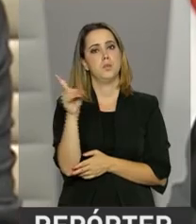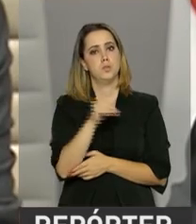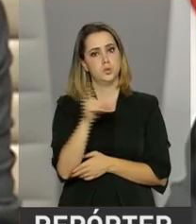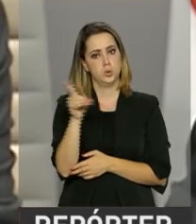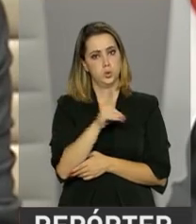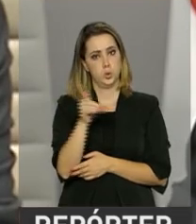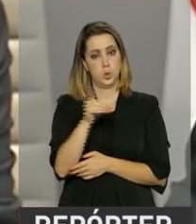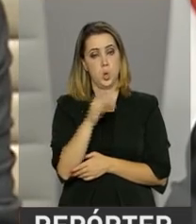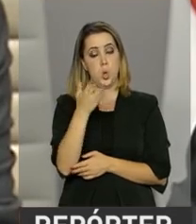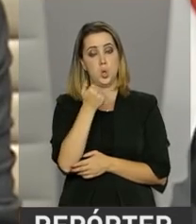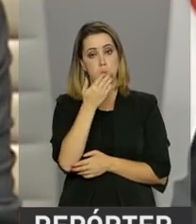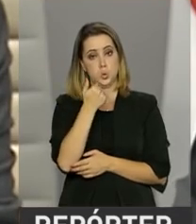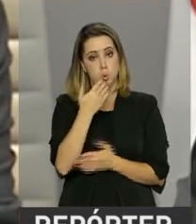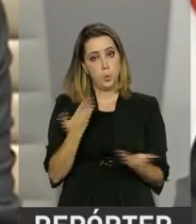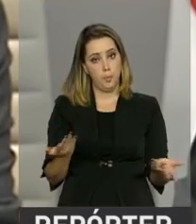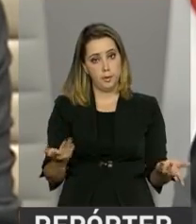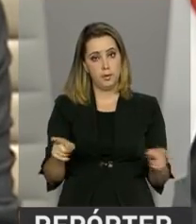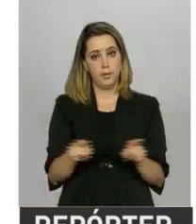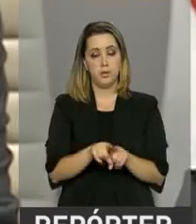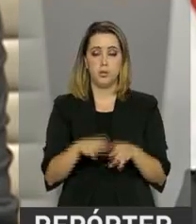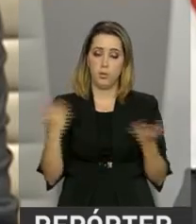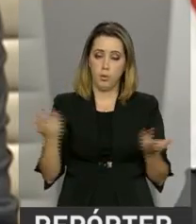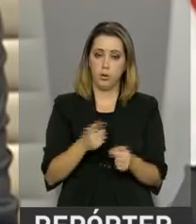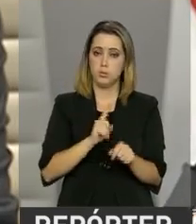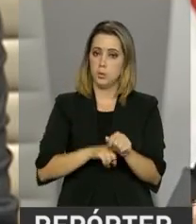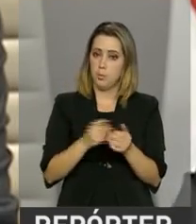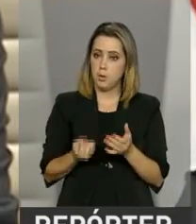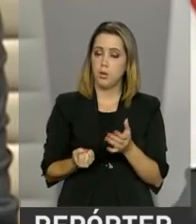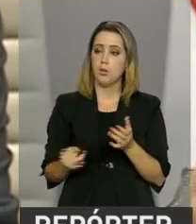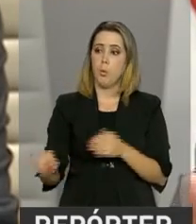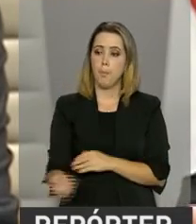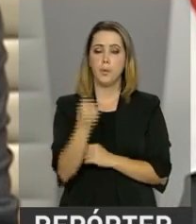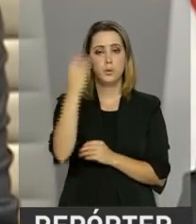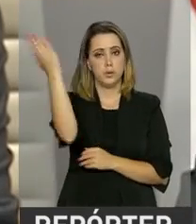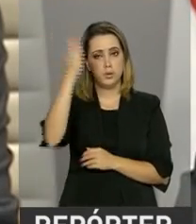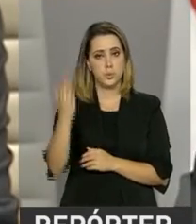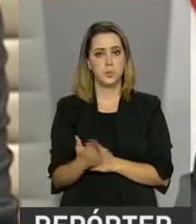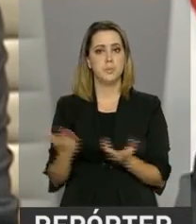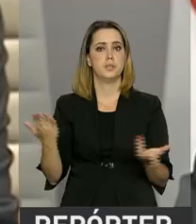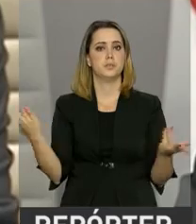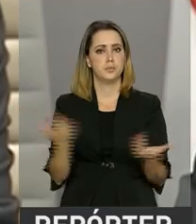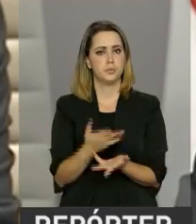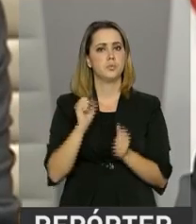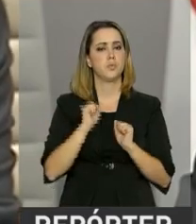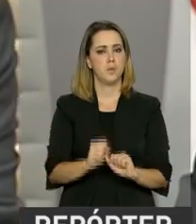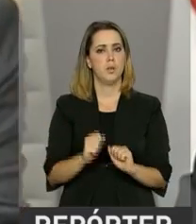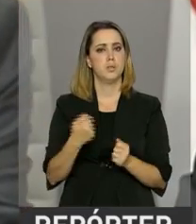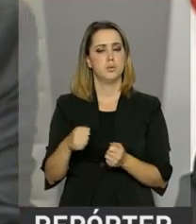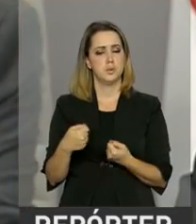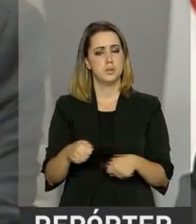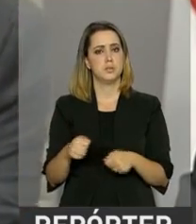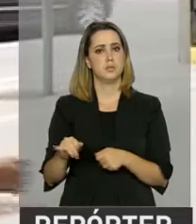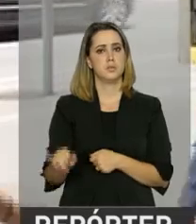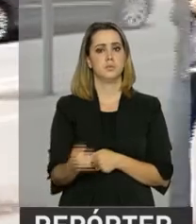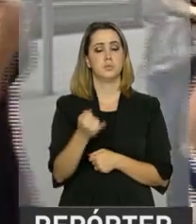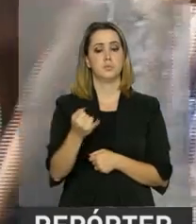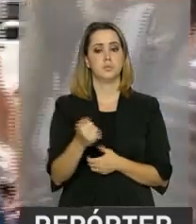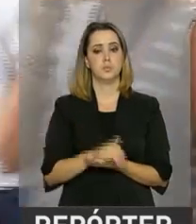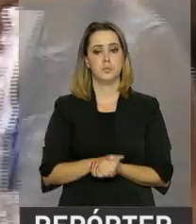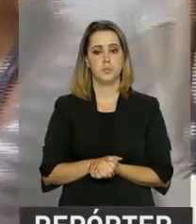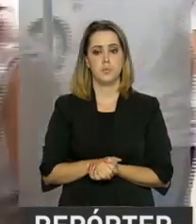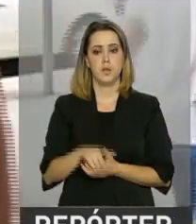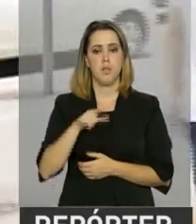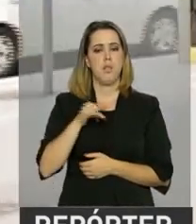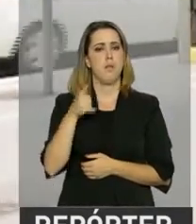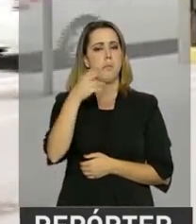Unidos, então veja a oportunidade que surge para o Brasil. E o Brasil está nessa rota e, portanto, a gente tem que aproveitar esse momento. E tem